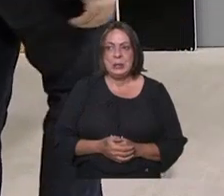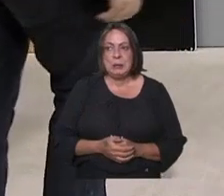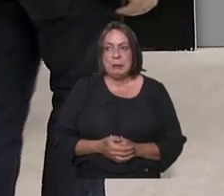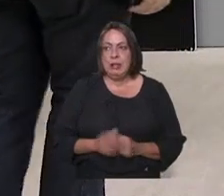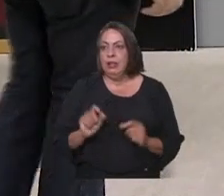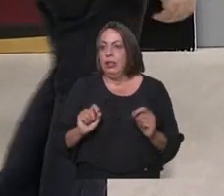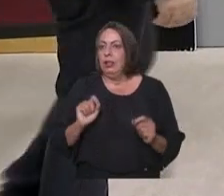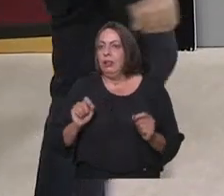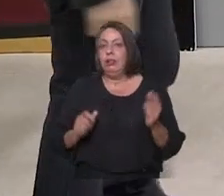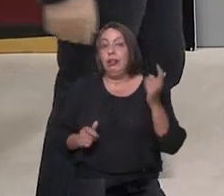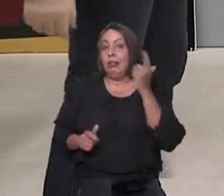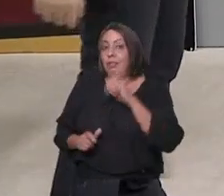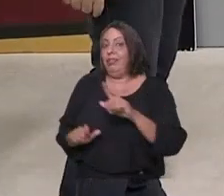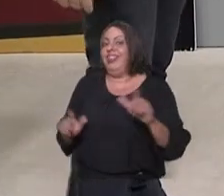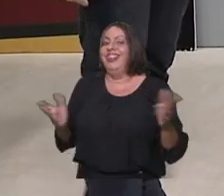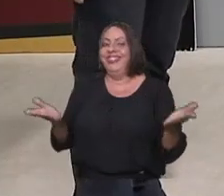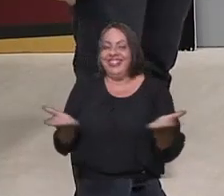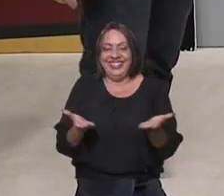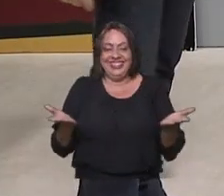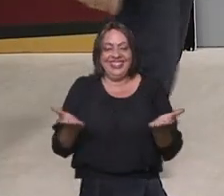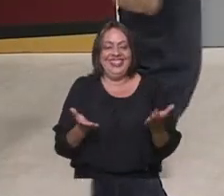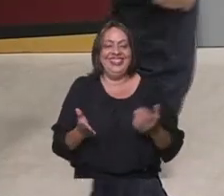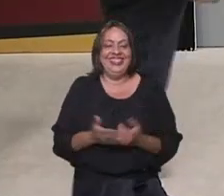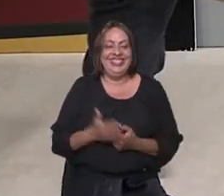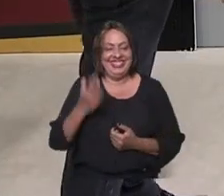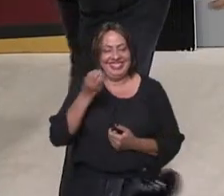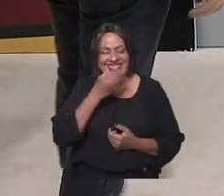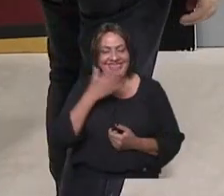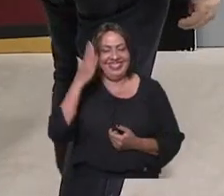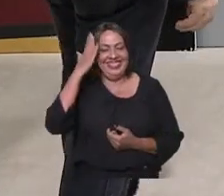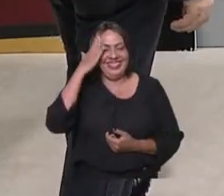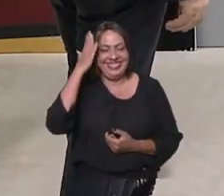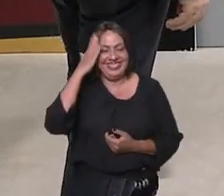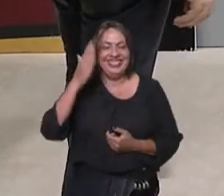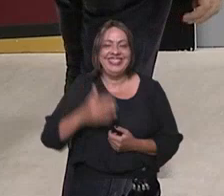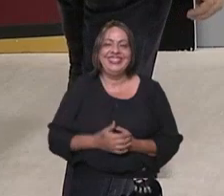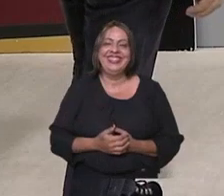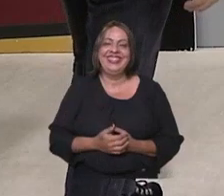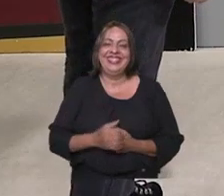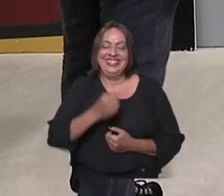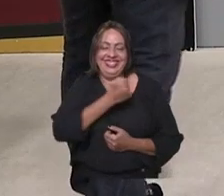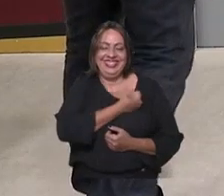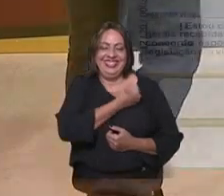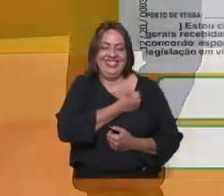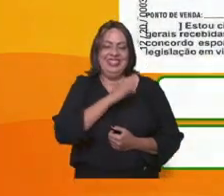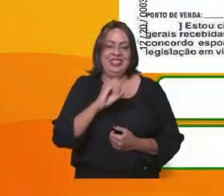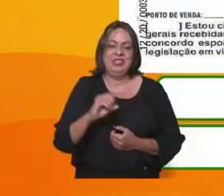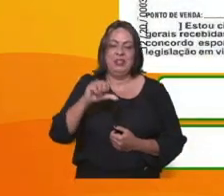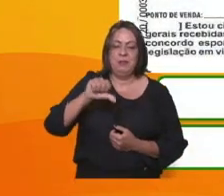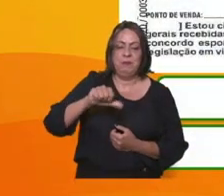será que vai levar agora? Vamos lá, vamos saber. R$500 vão para o título